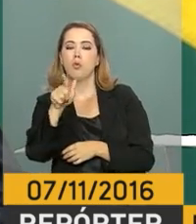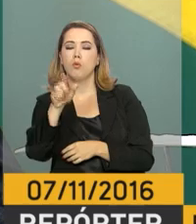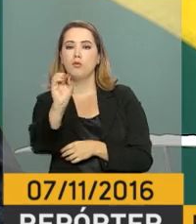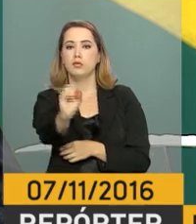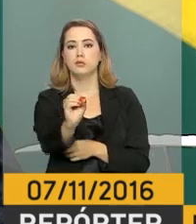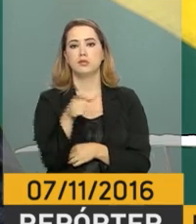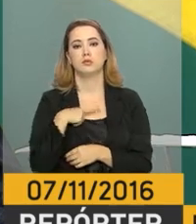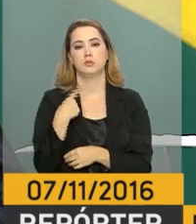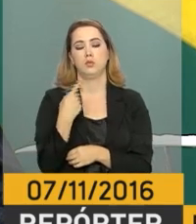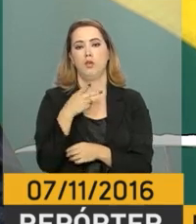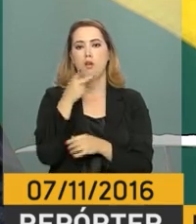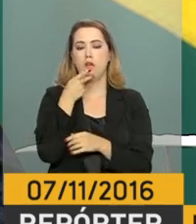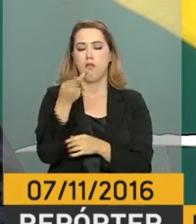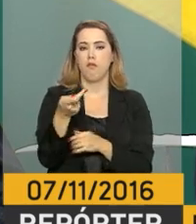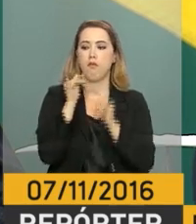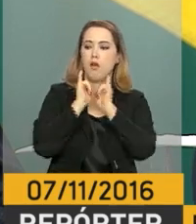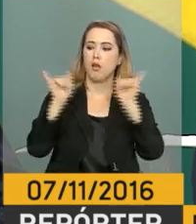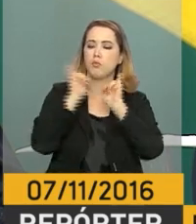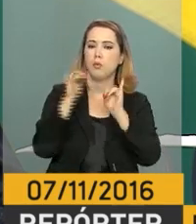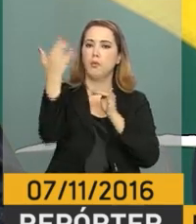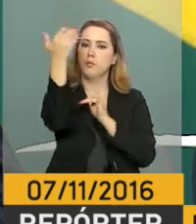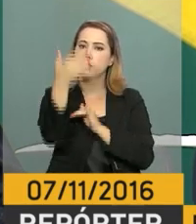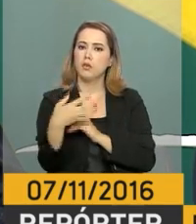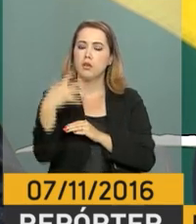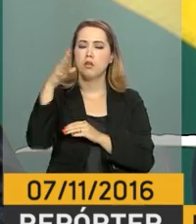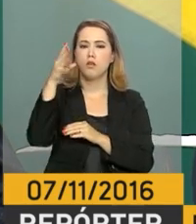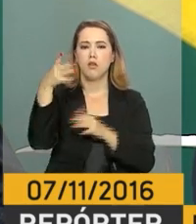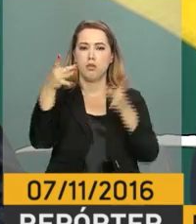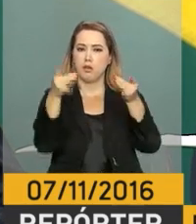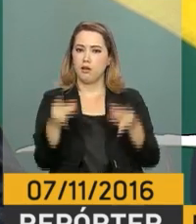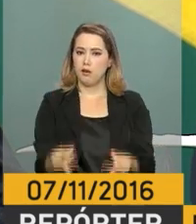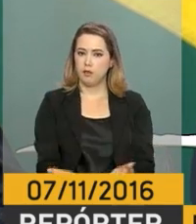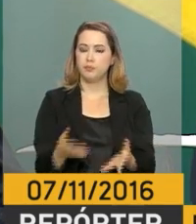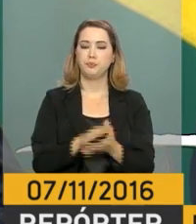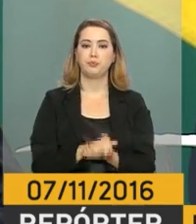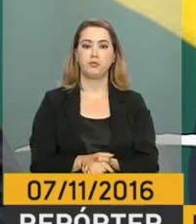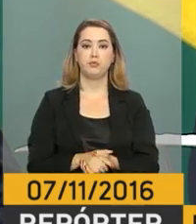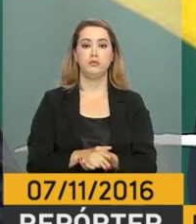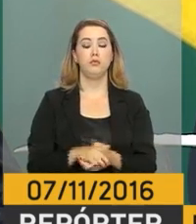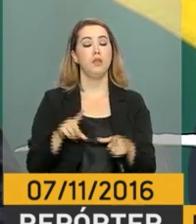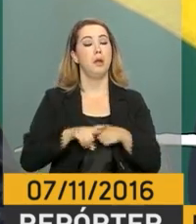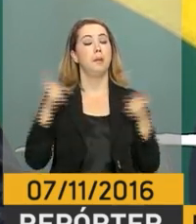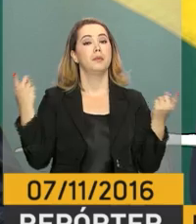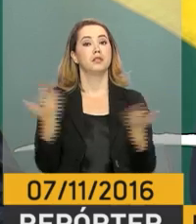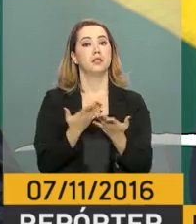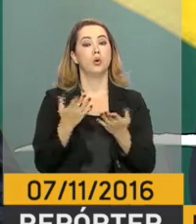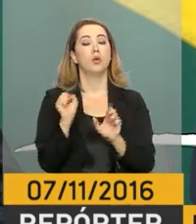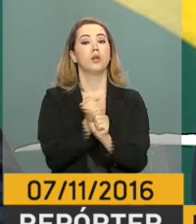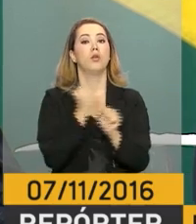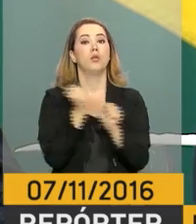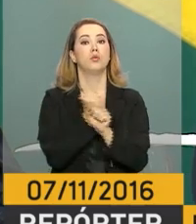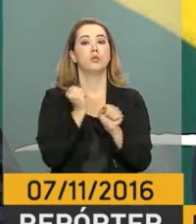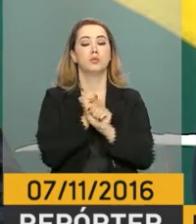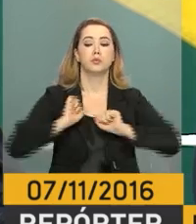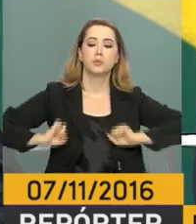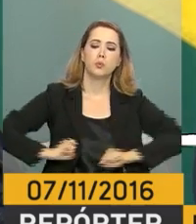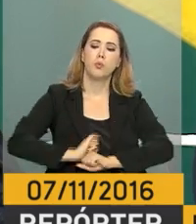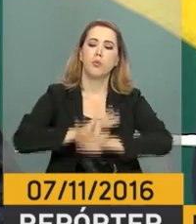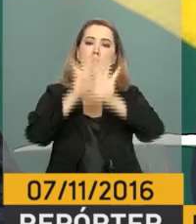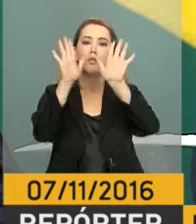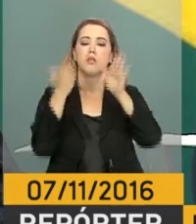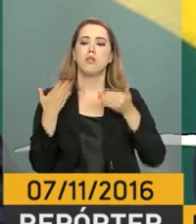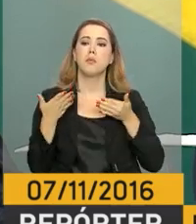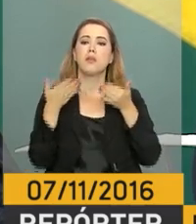darão as obras, né? Mas estas obras, pautadas pelo critério da transparência e da participação